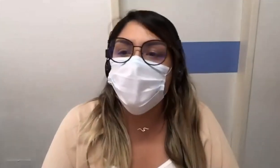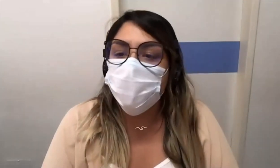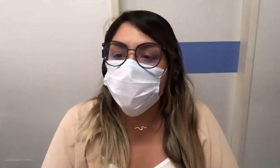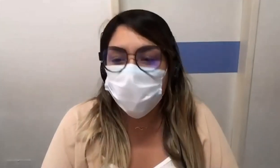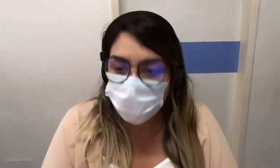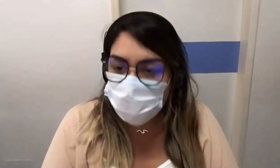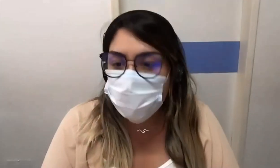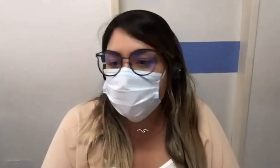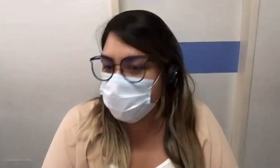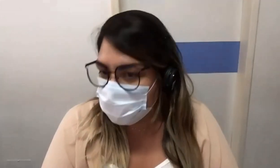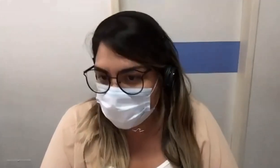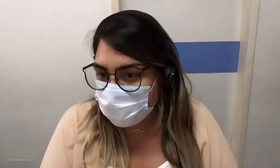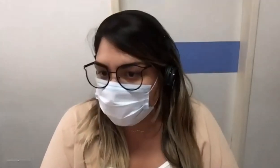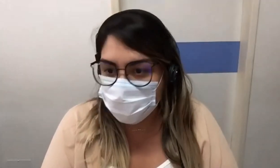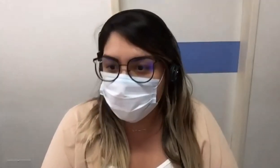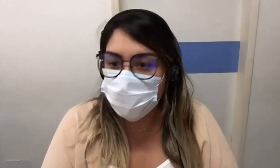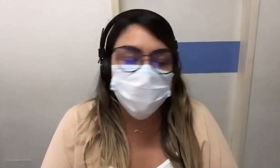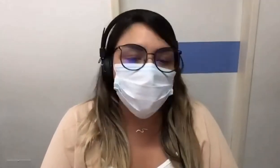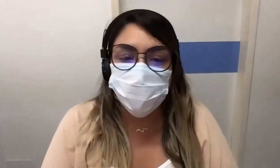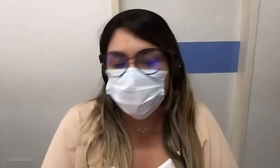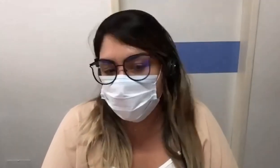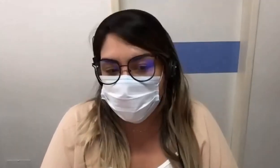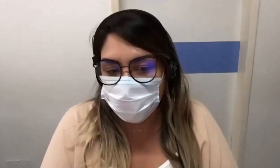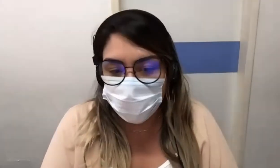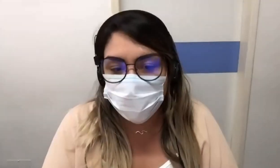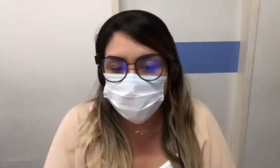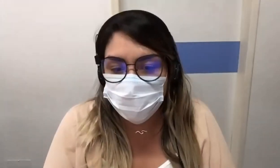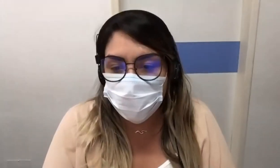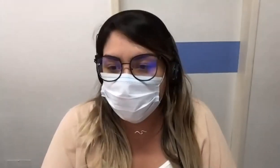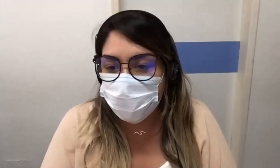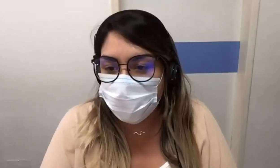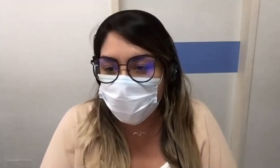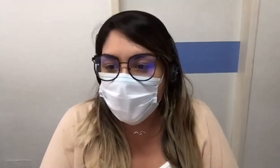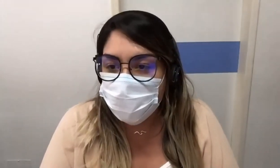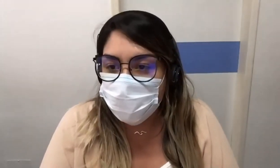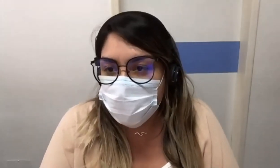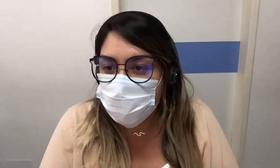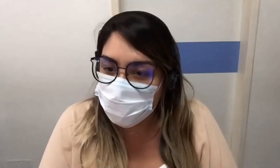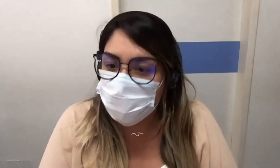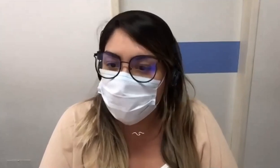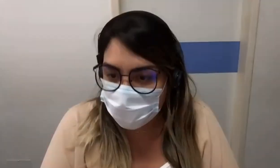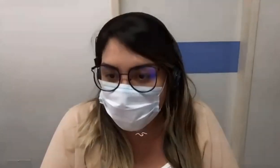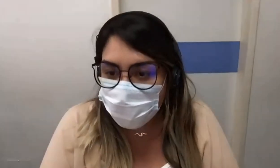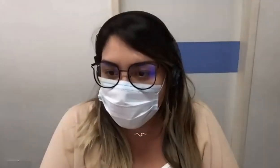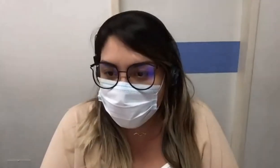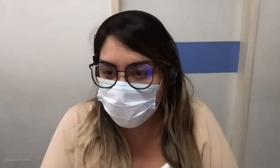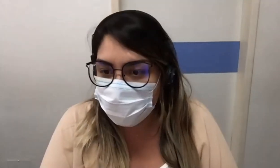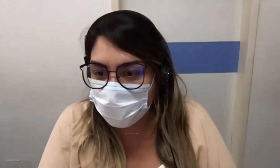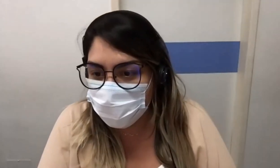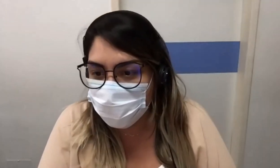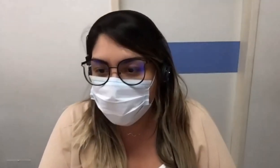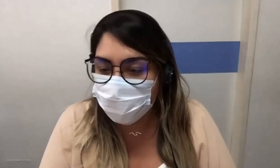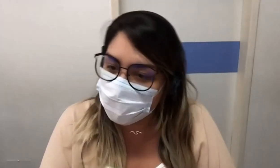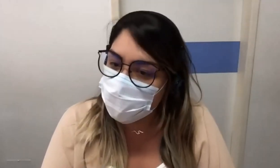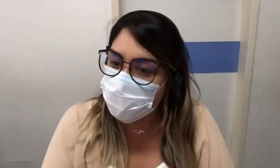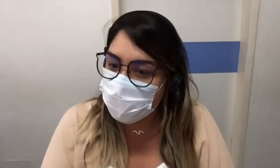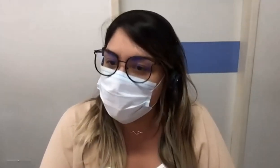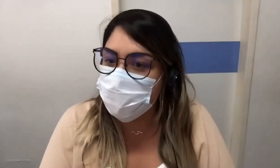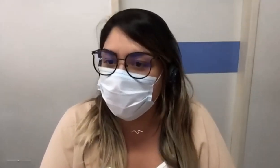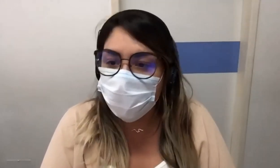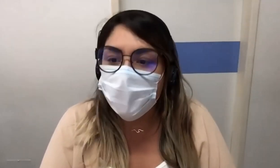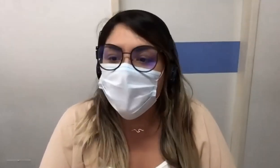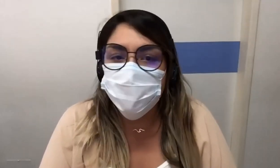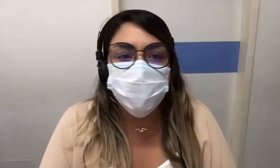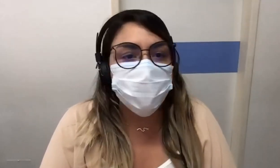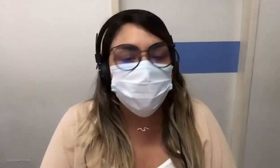vocês, com perguntas e respostas e elogios aqui que a gente espera que tenha esse envolvimento, tá bem? Num momento tão difícil